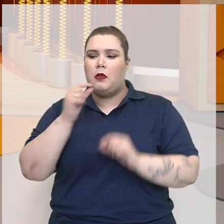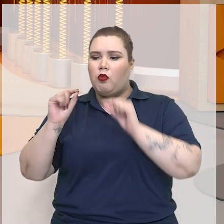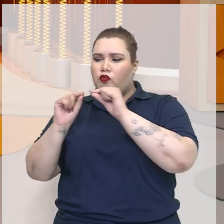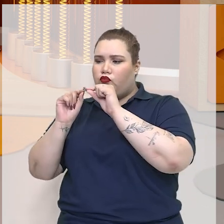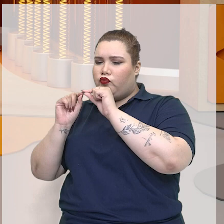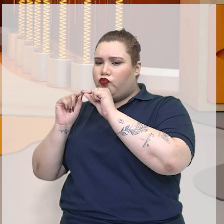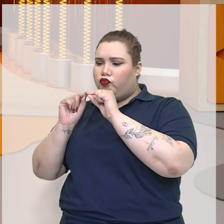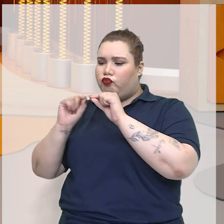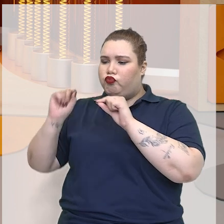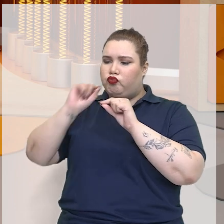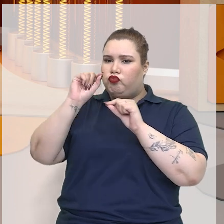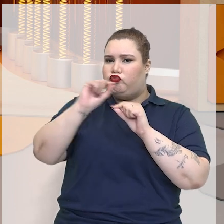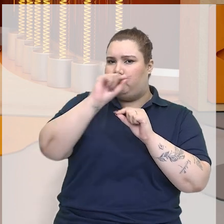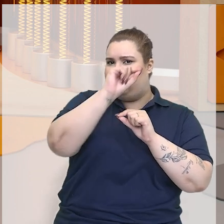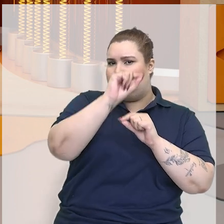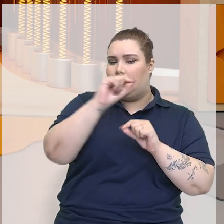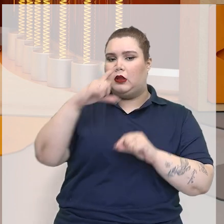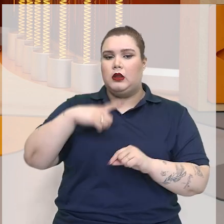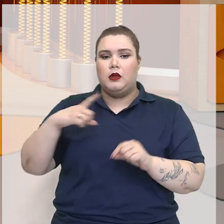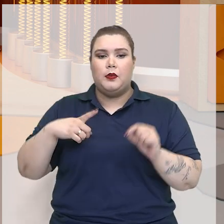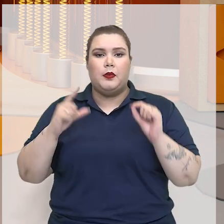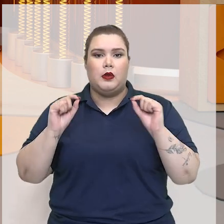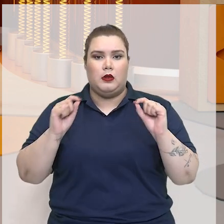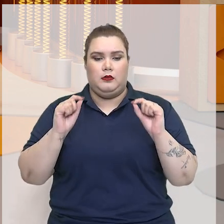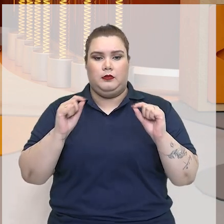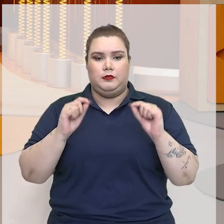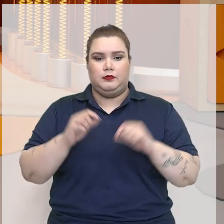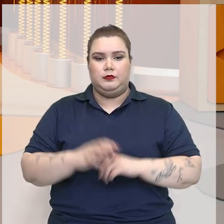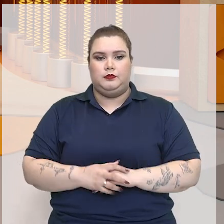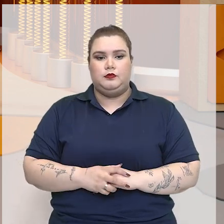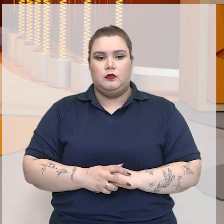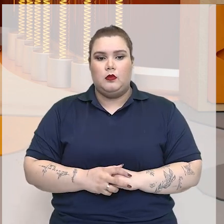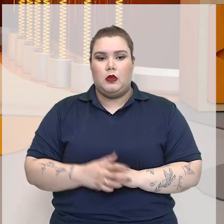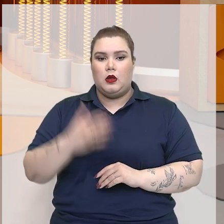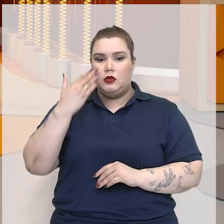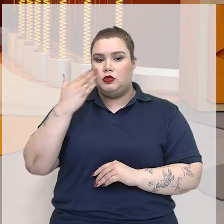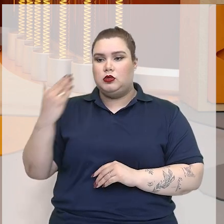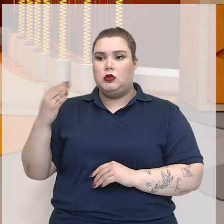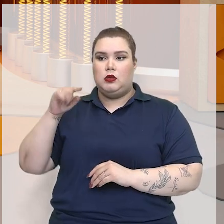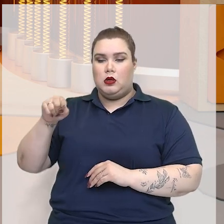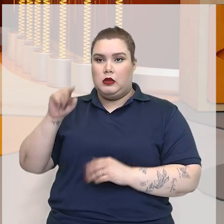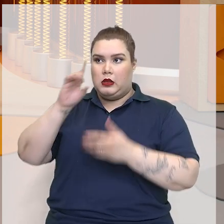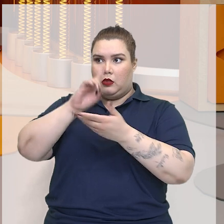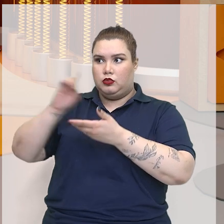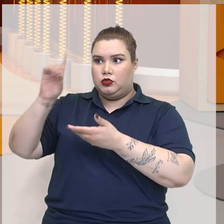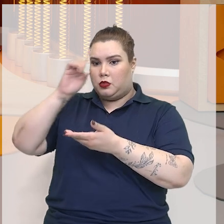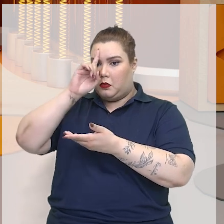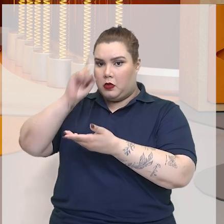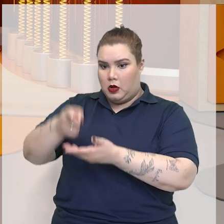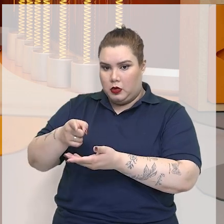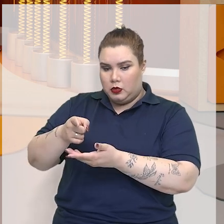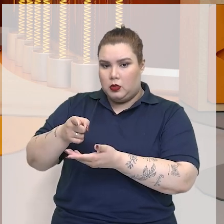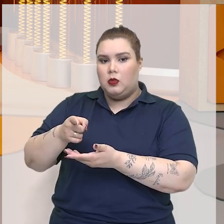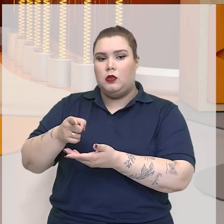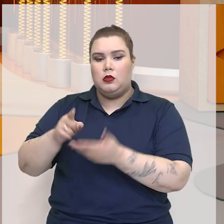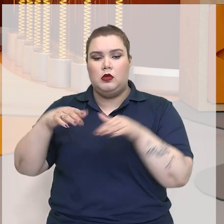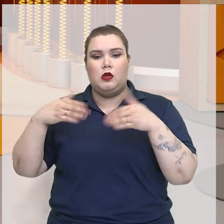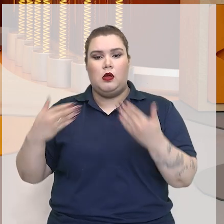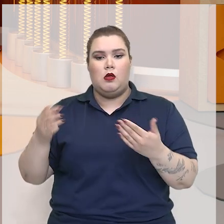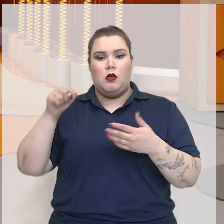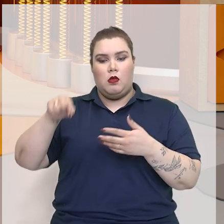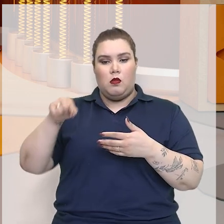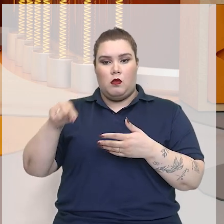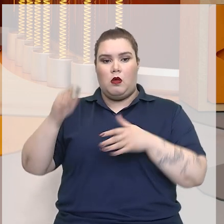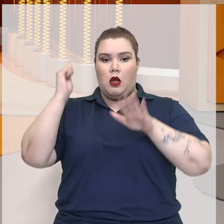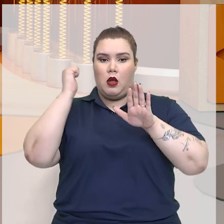podemos perceber que após receber esse chamado de Deus, Abraão liderou